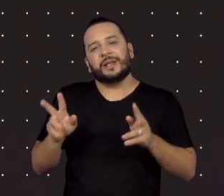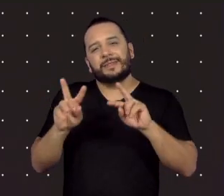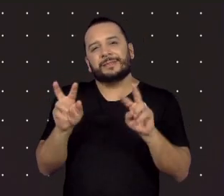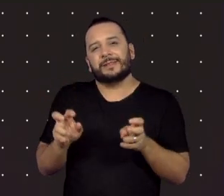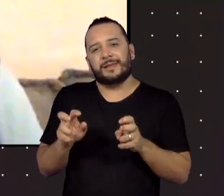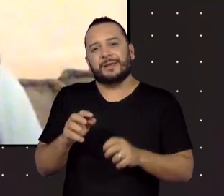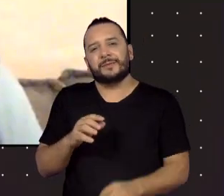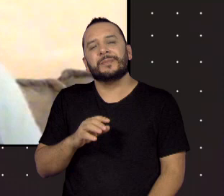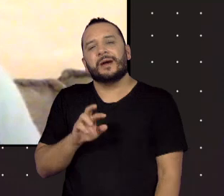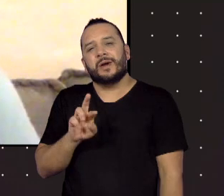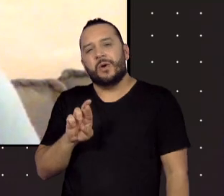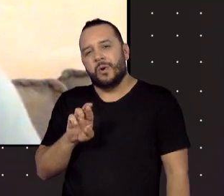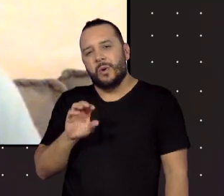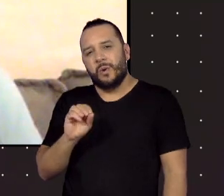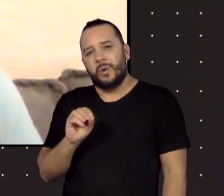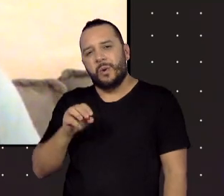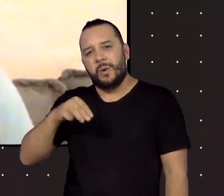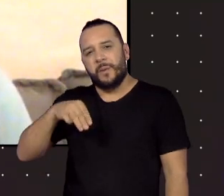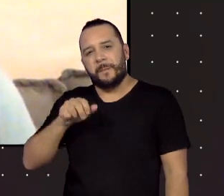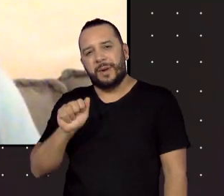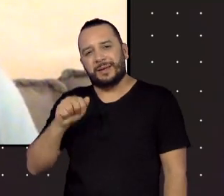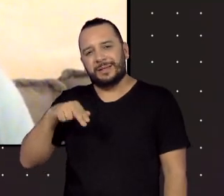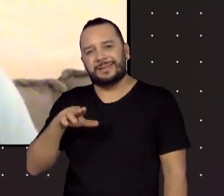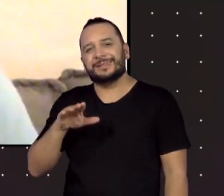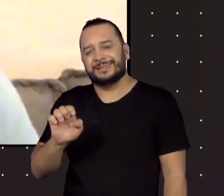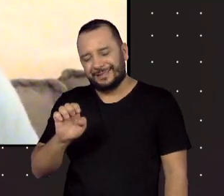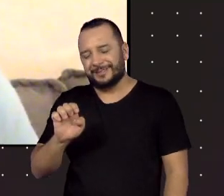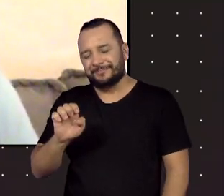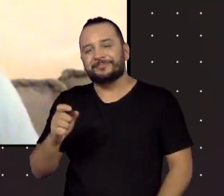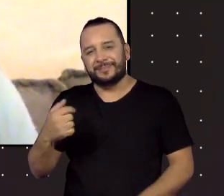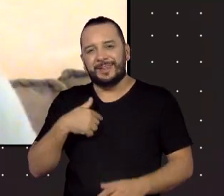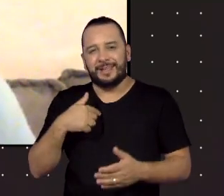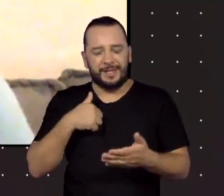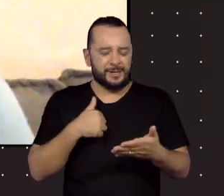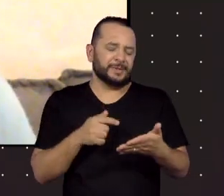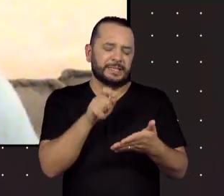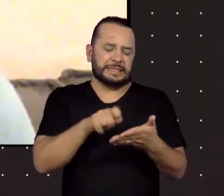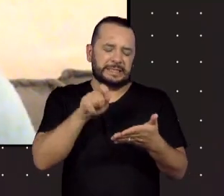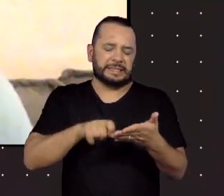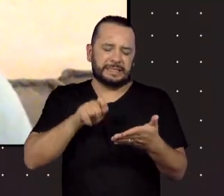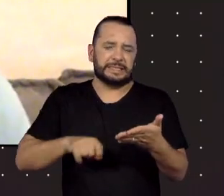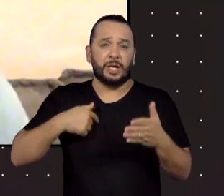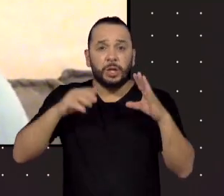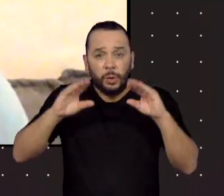Todas as noites eu saía do trabalho, ia para a pensão onde eu morava e escrevia